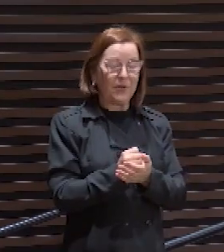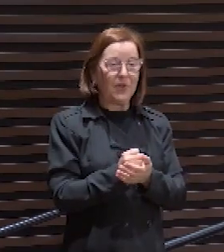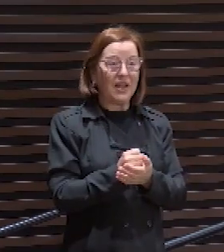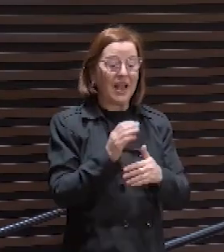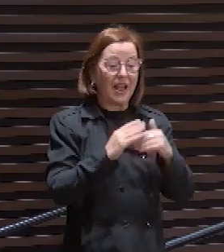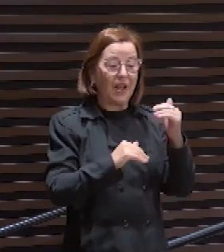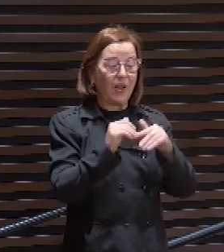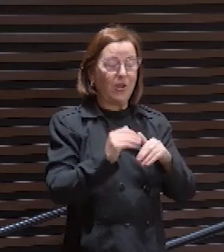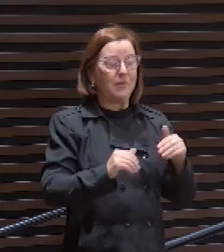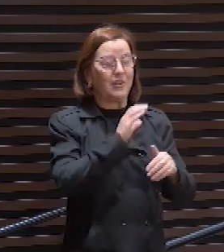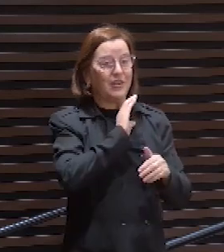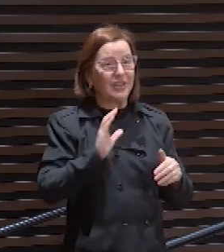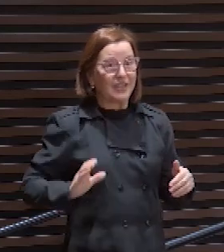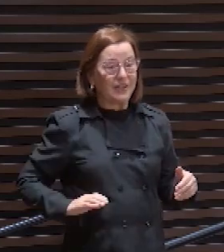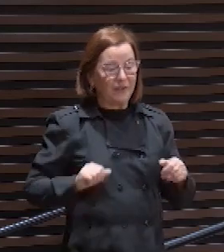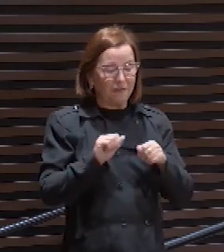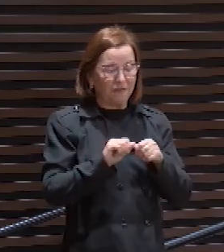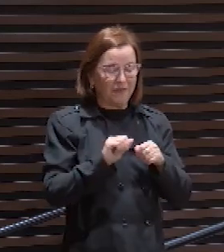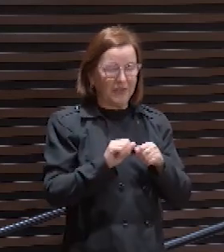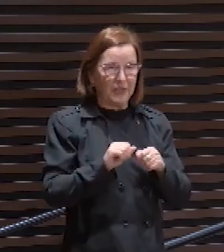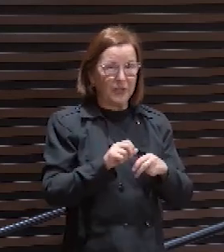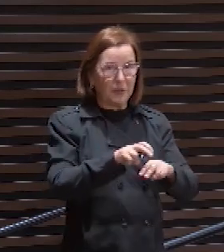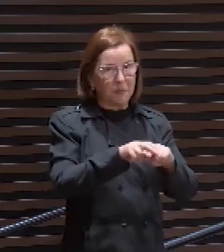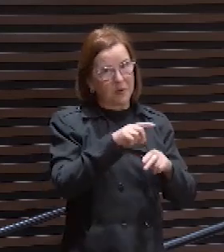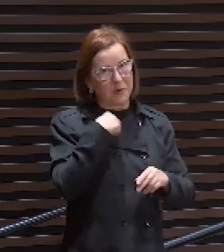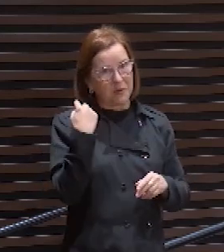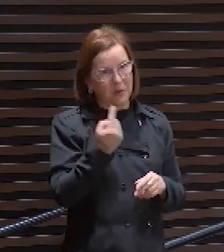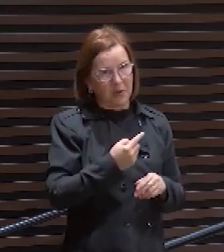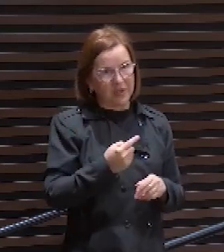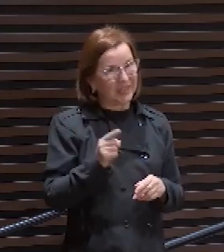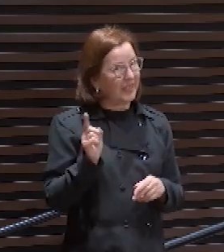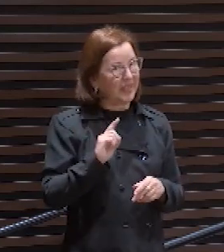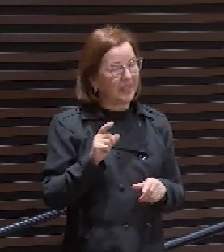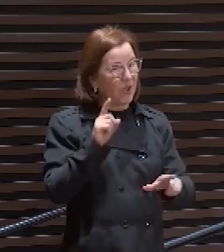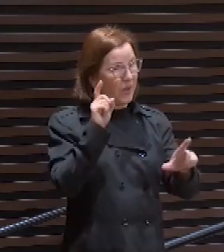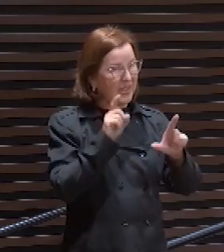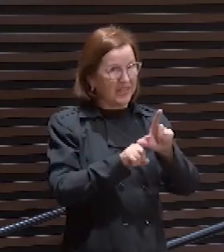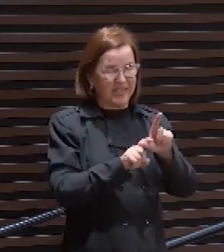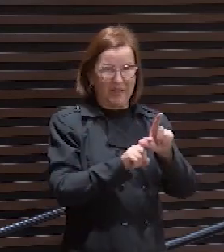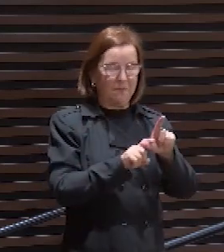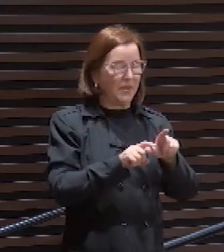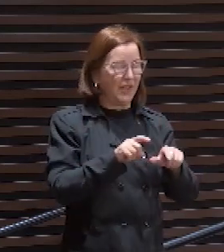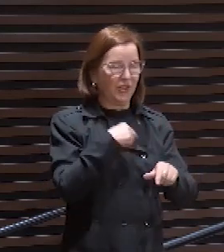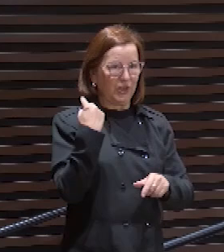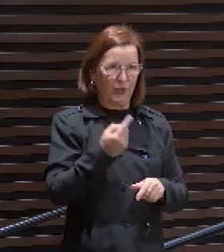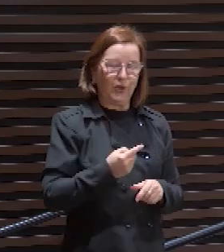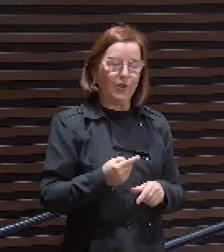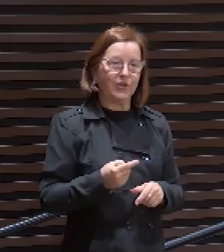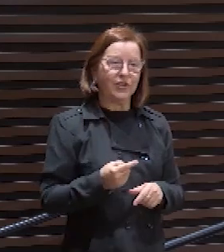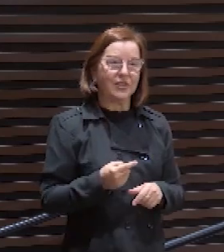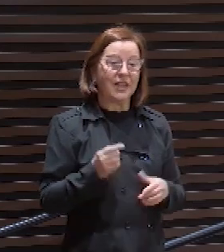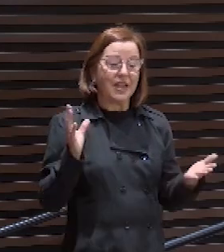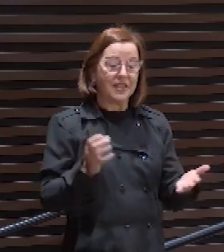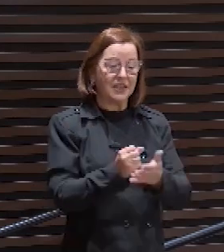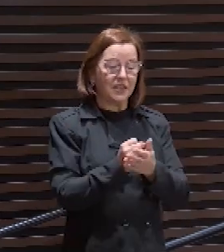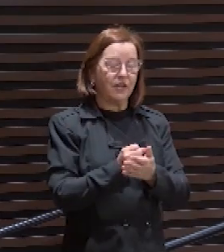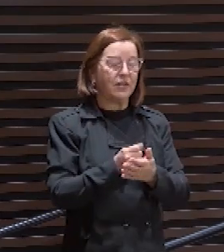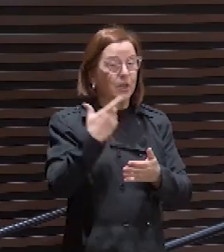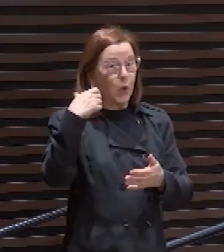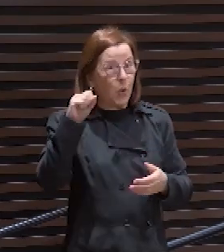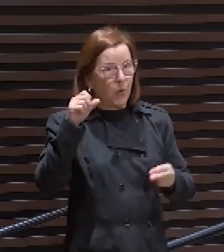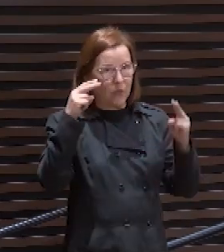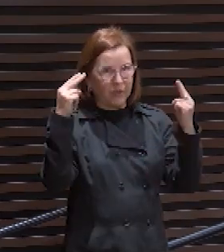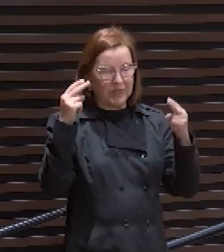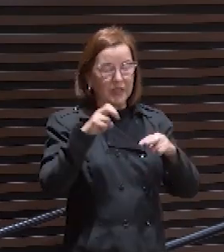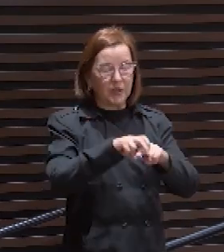de nós. E a salvação, para ser mantida, também não depende de nós, porque ela já foi conquistada por Cristo. Isso quer dizer que